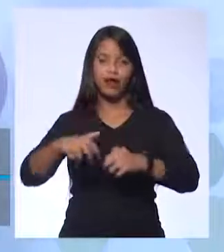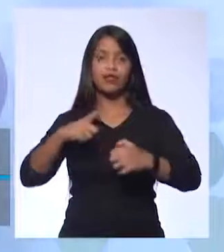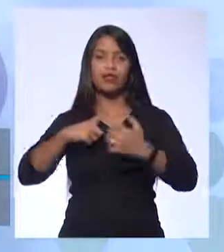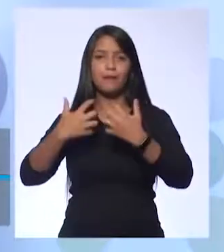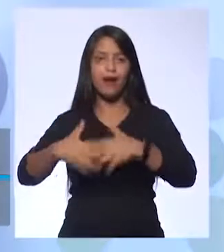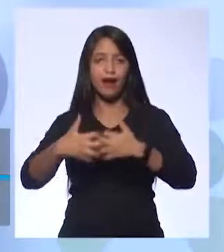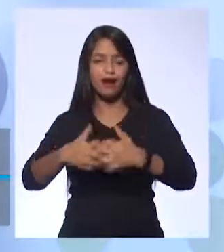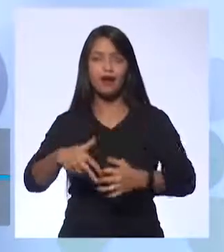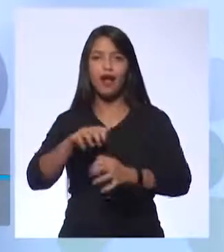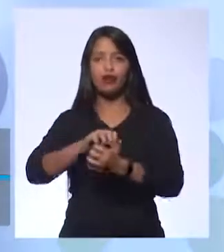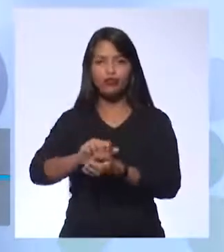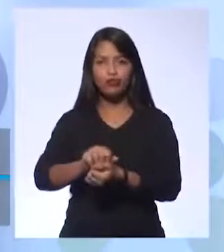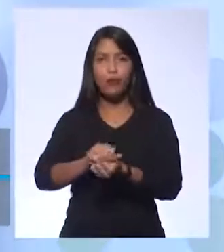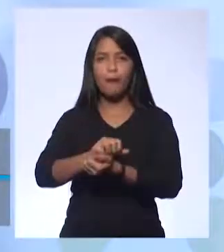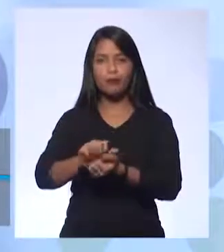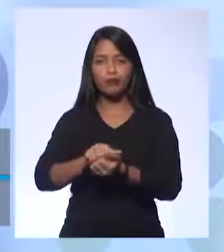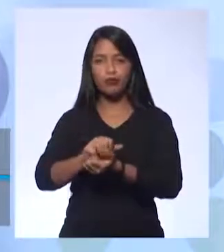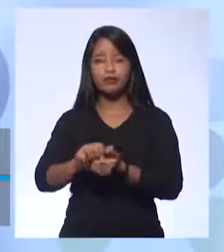alguns